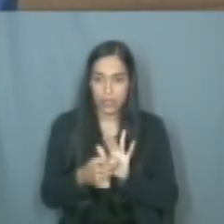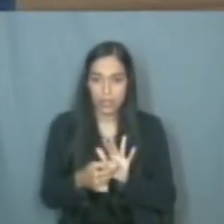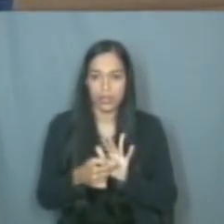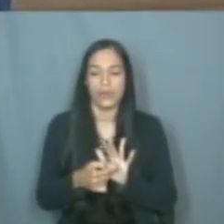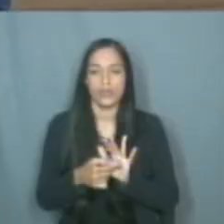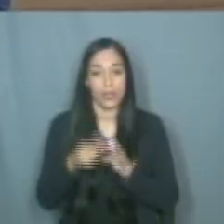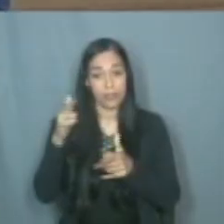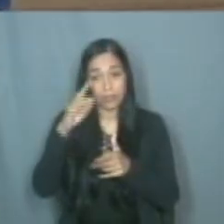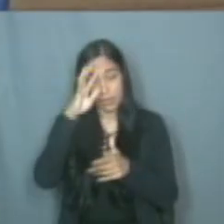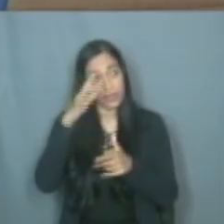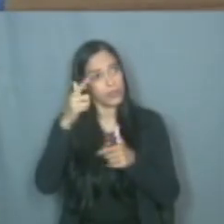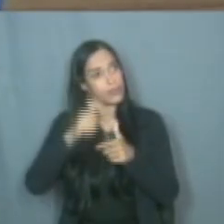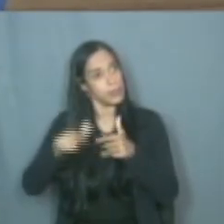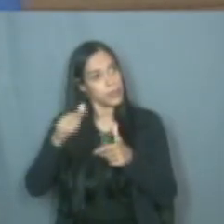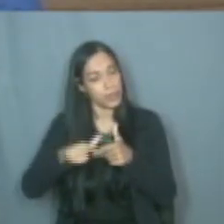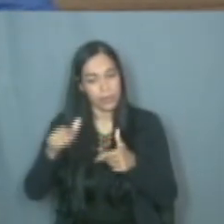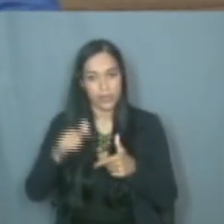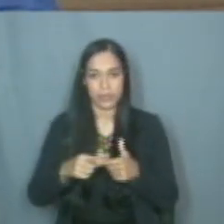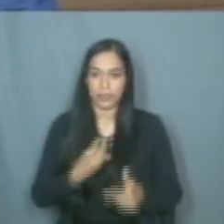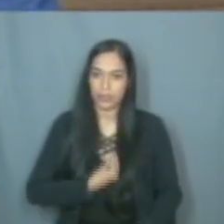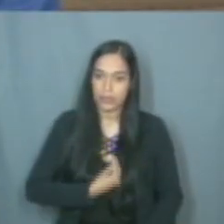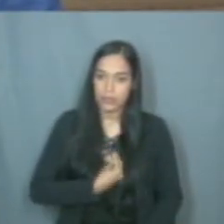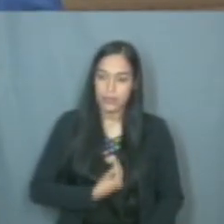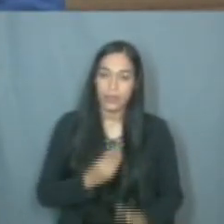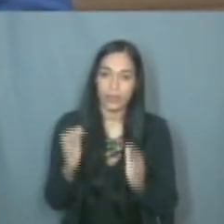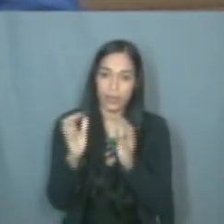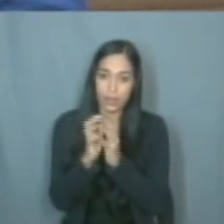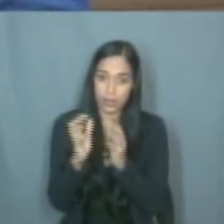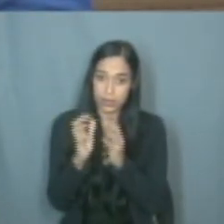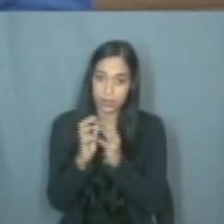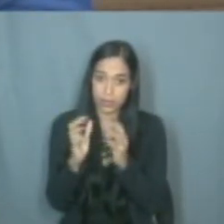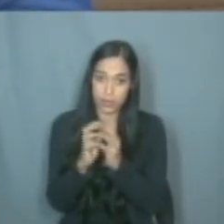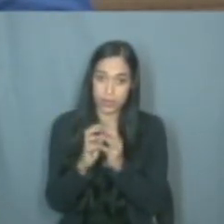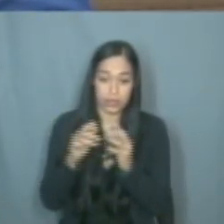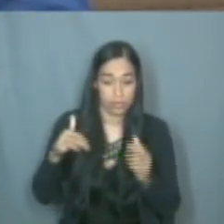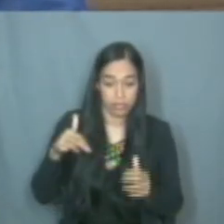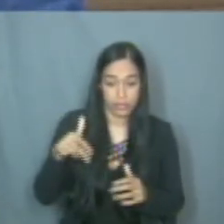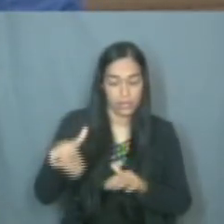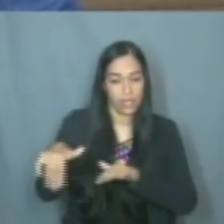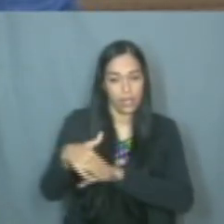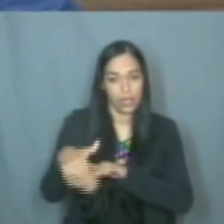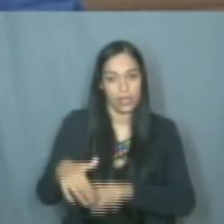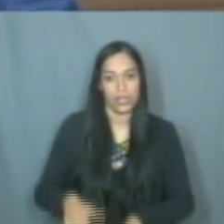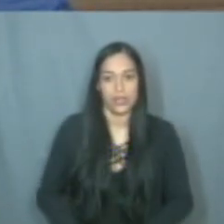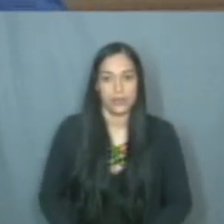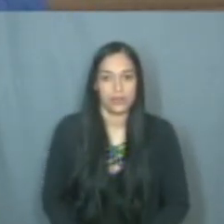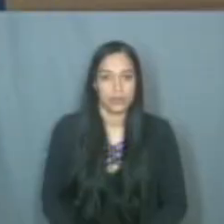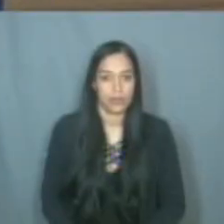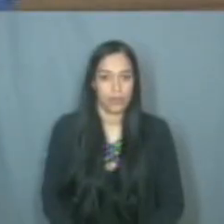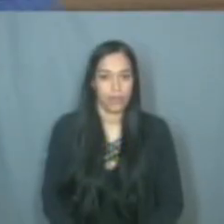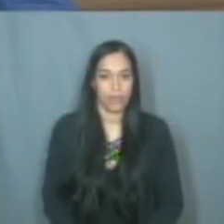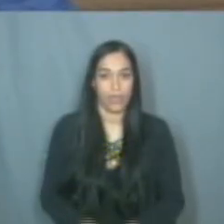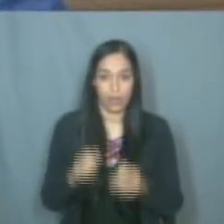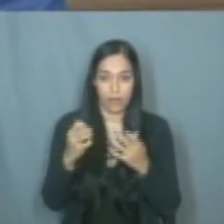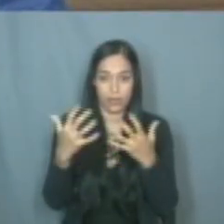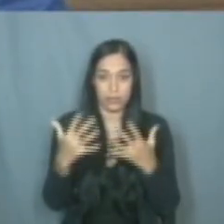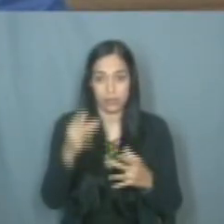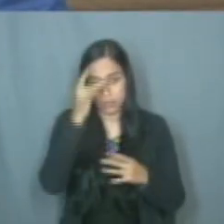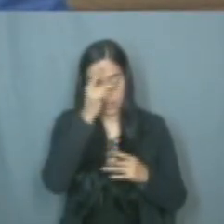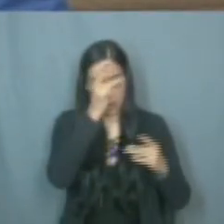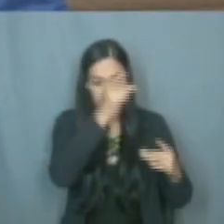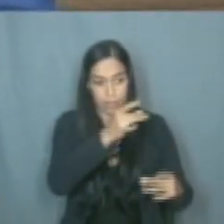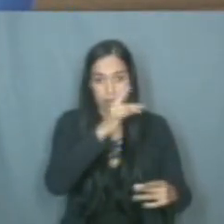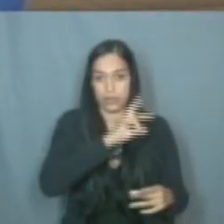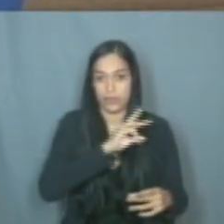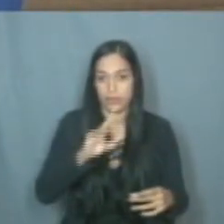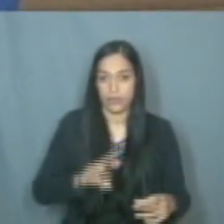um problema que existe do recifense que passa por aquela rua, tá bom? Então aqui, eu vou falar depois, mas já vou passar uma parte aqui para o vereador